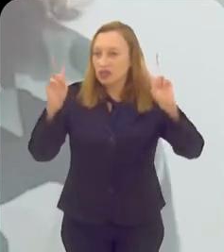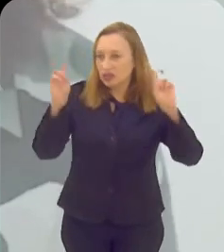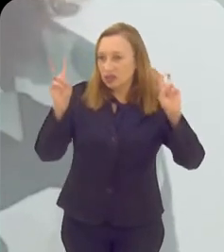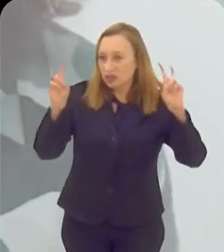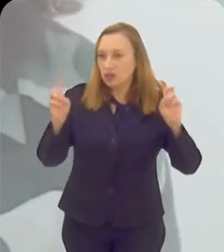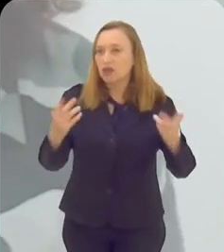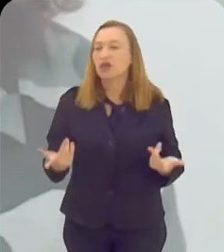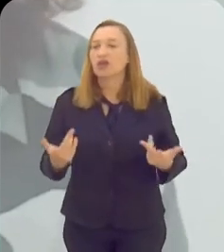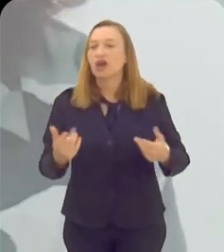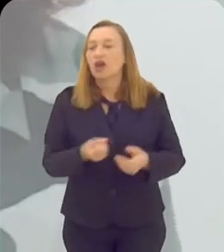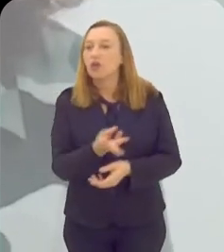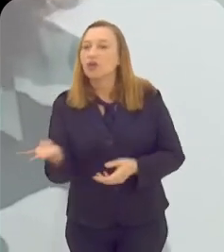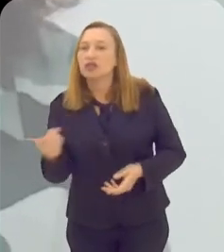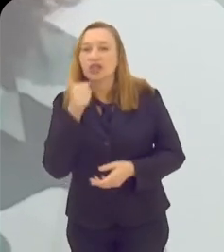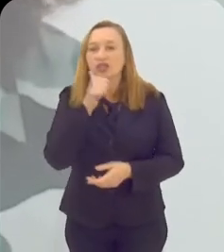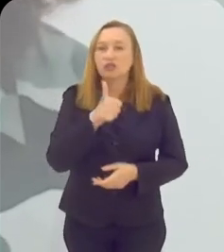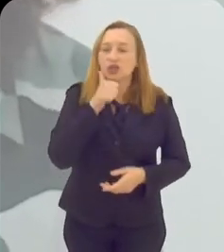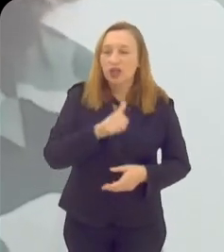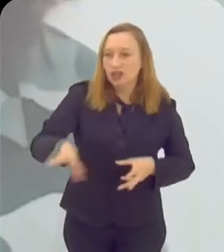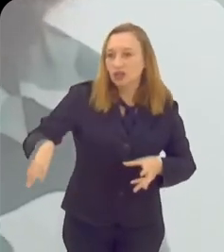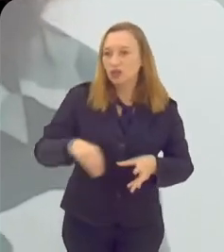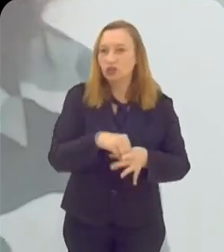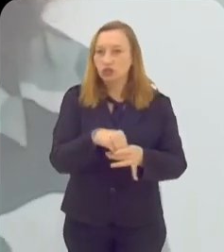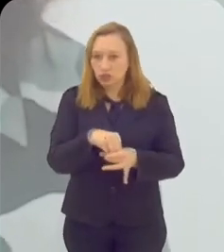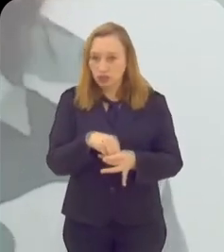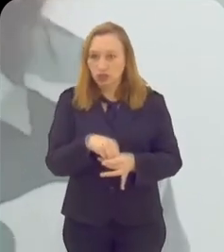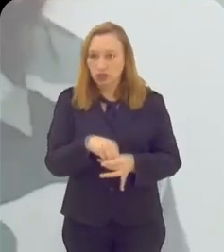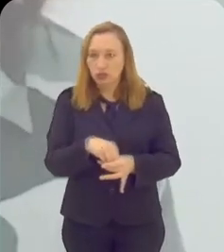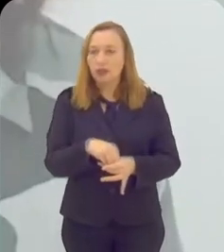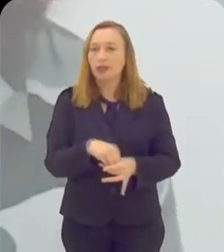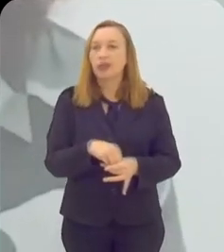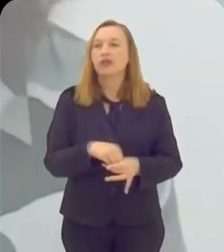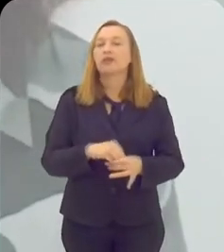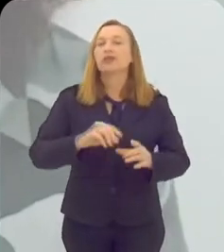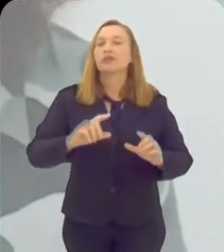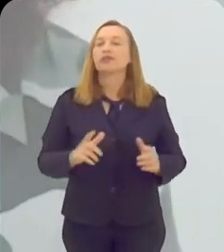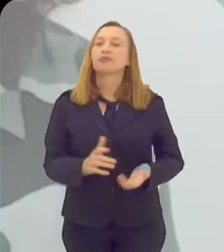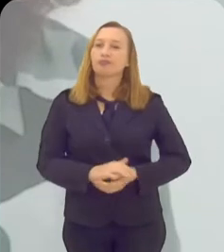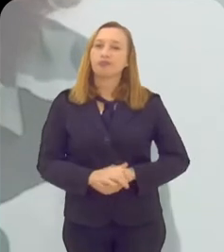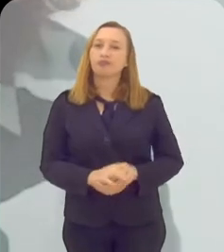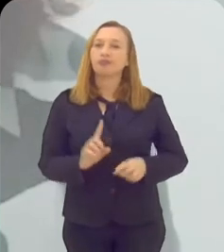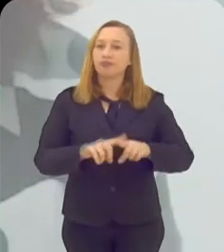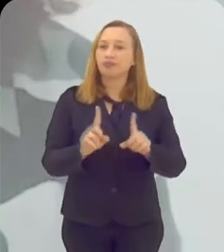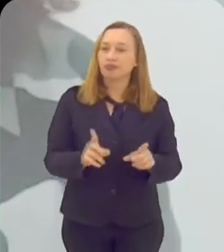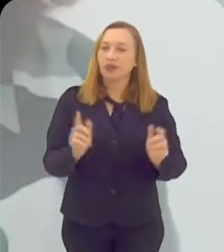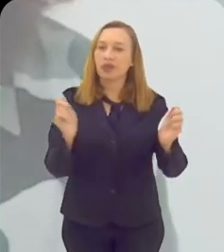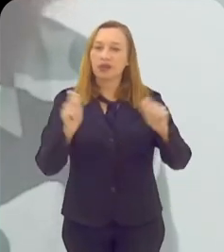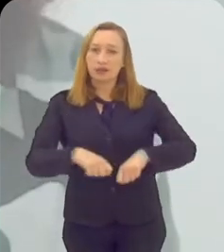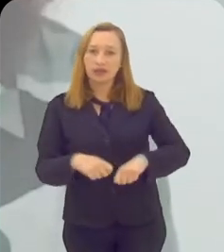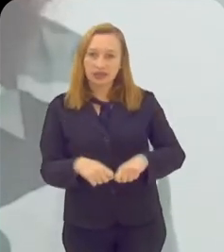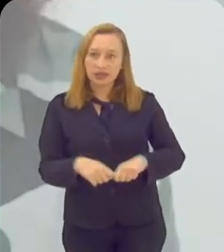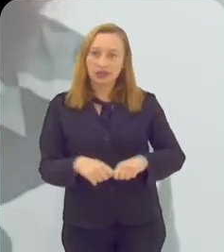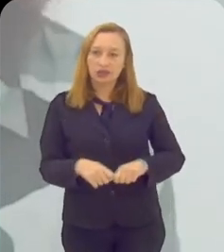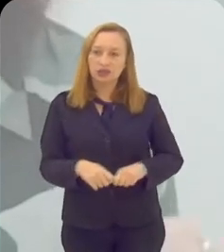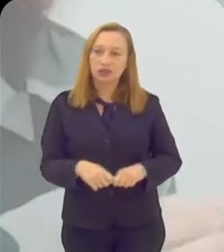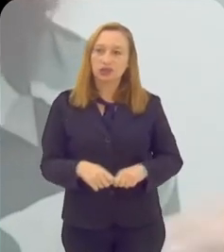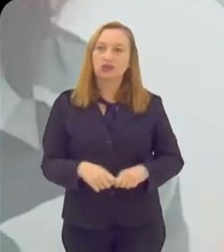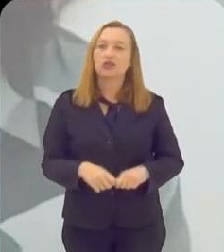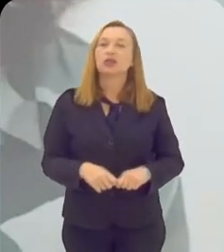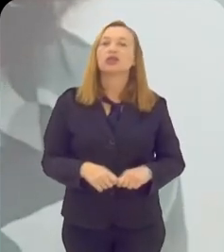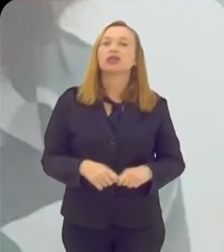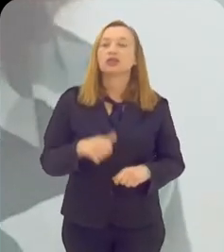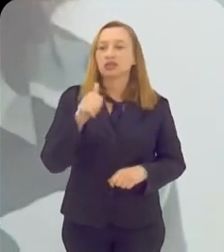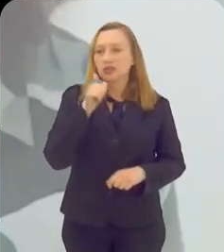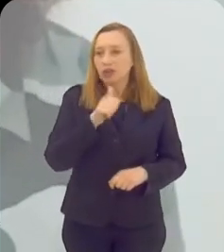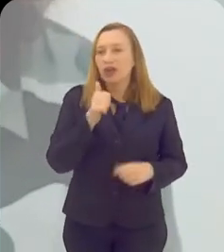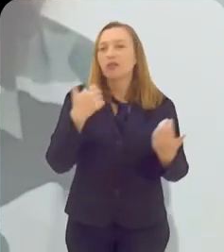história, levando em consideração a quantidade de mulheres capacitadas que a gente tem para poder ocupar esses espaços. Mas para além da capacitação